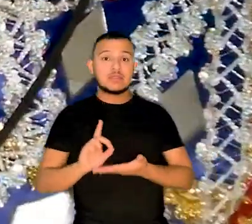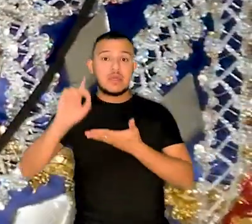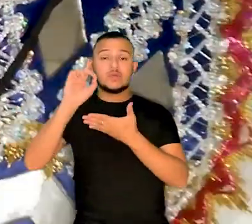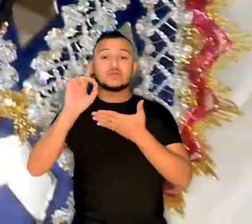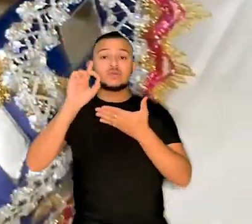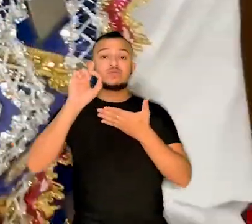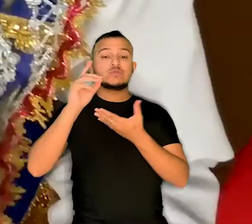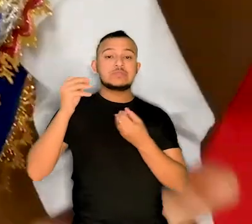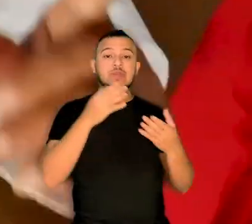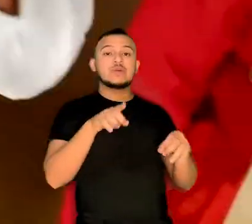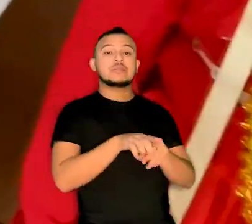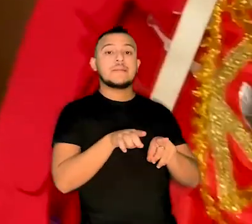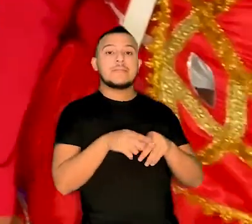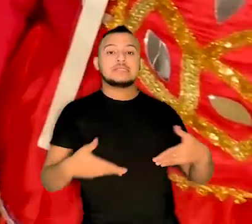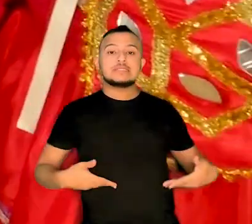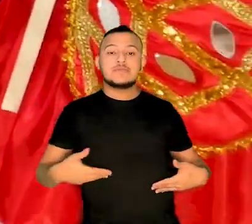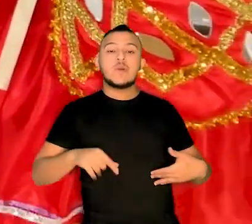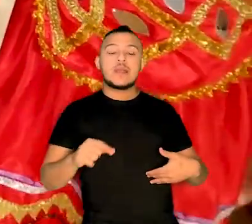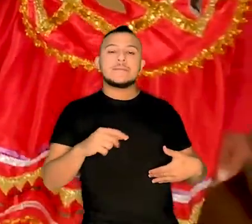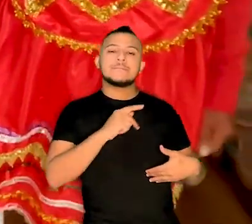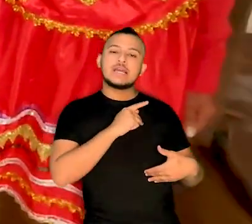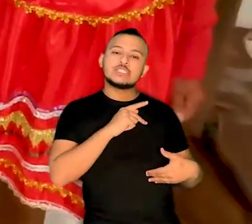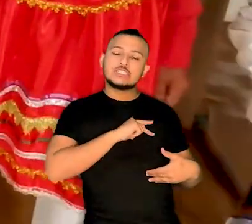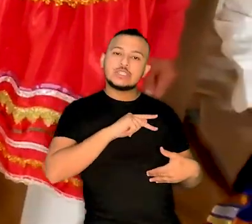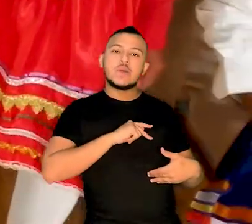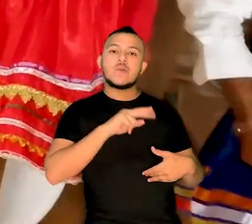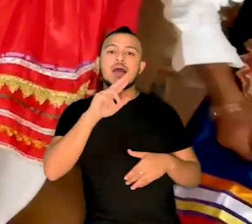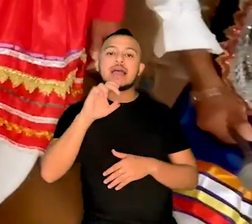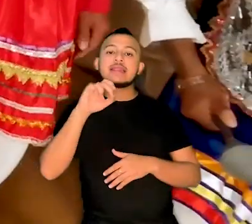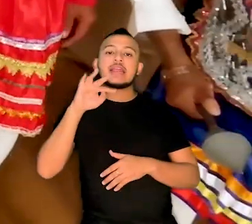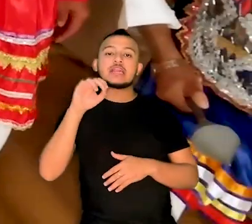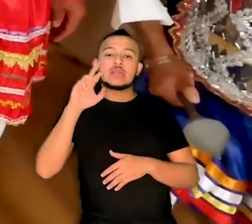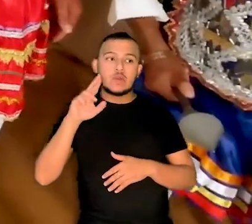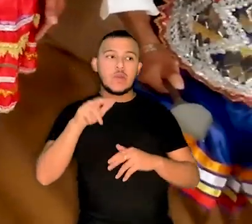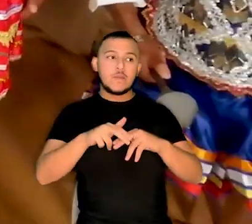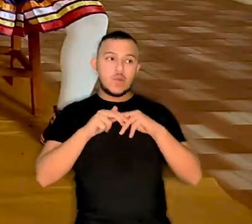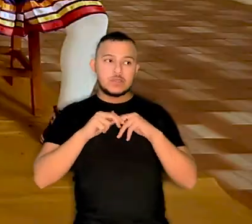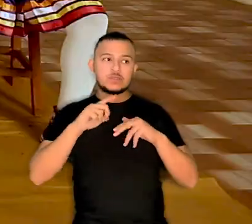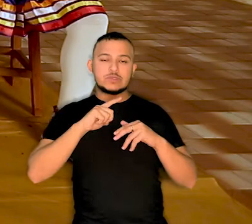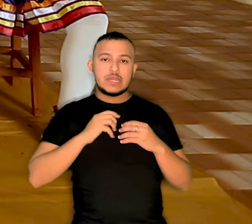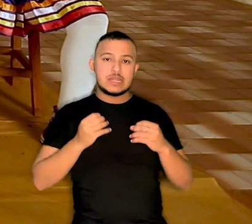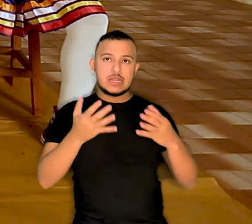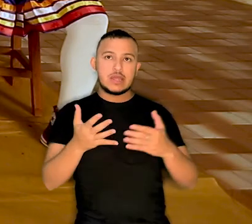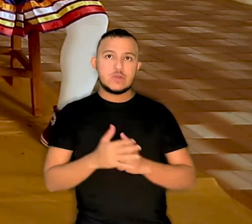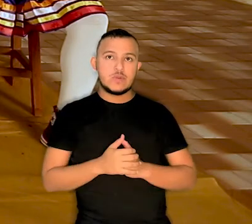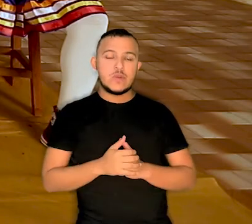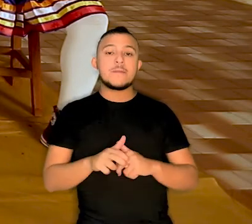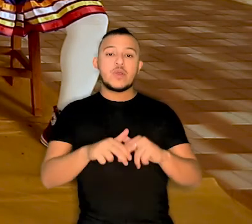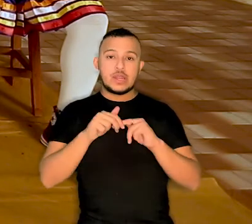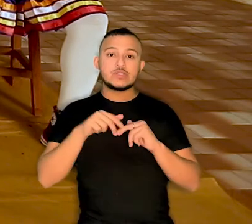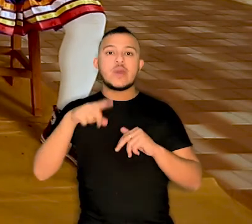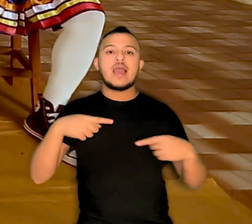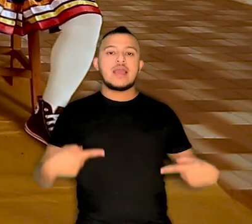ungido e que tinha lhe servido na paixão do Redentor. A coroa do Senhor, tudo isso tem conduzido. Então isso aí